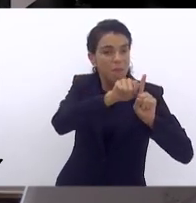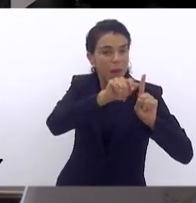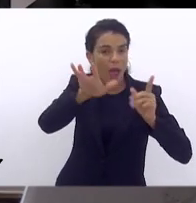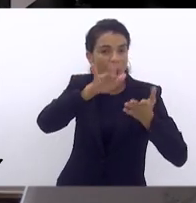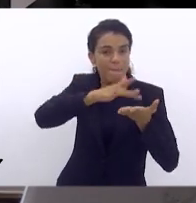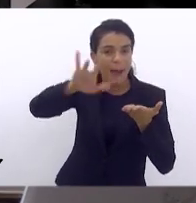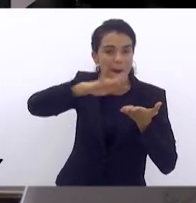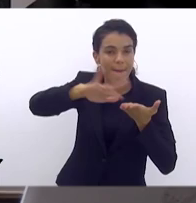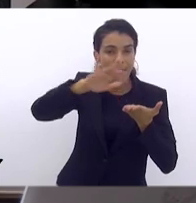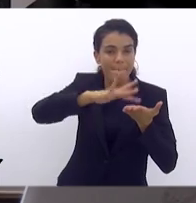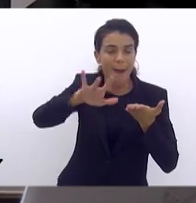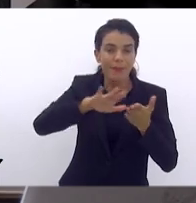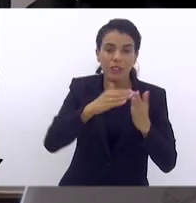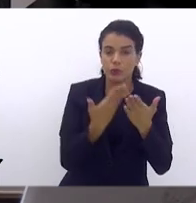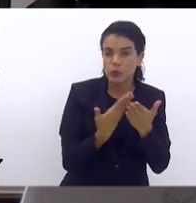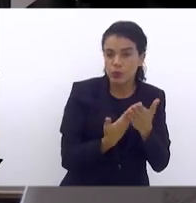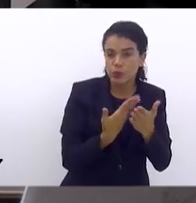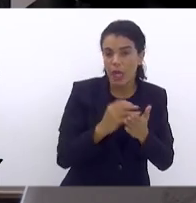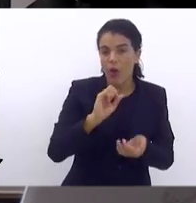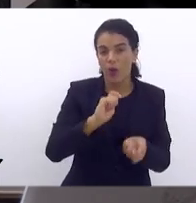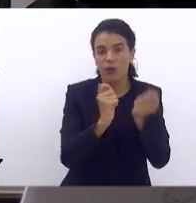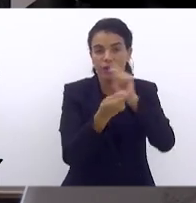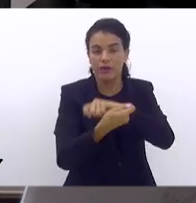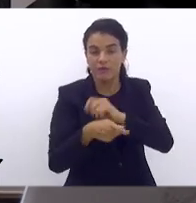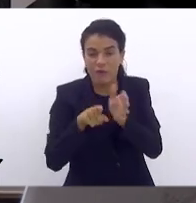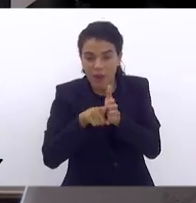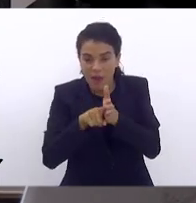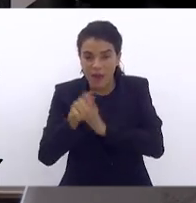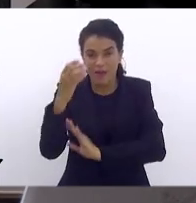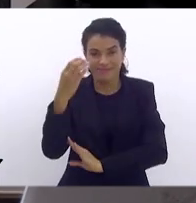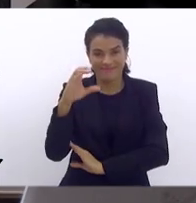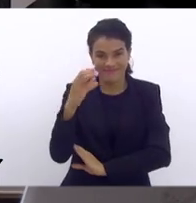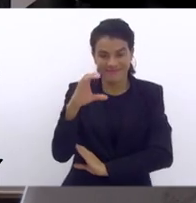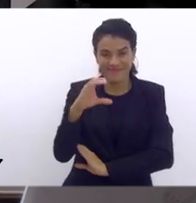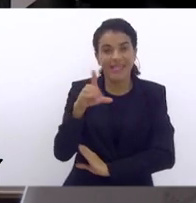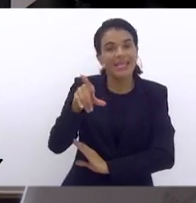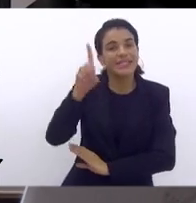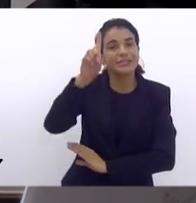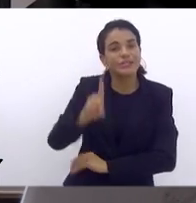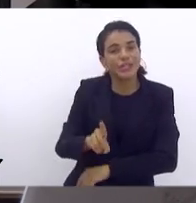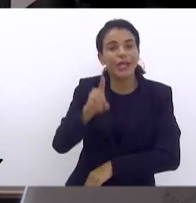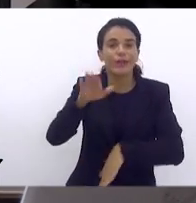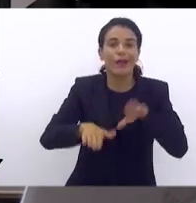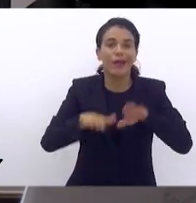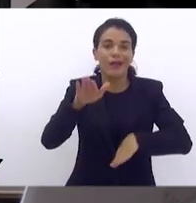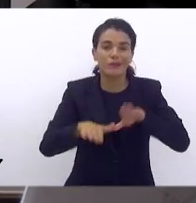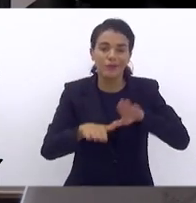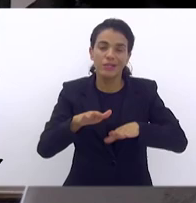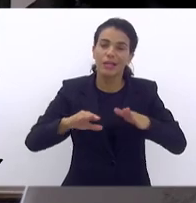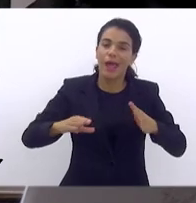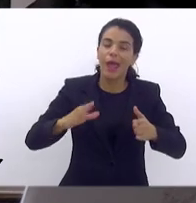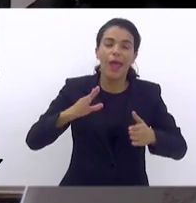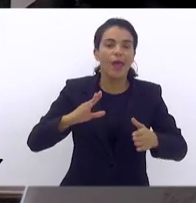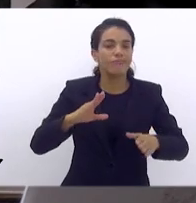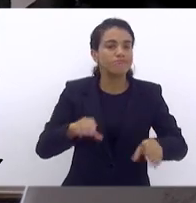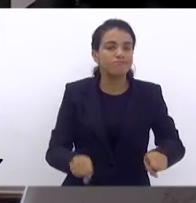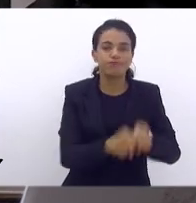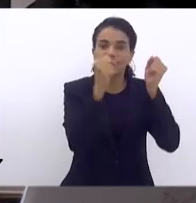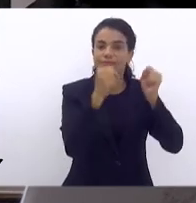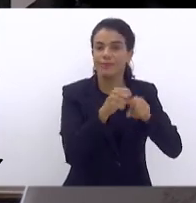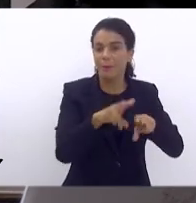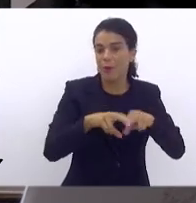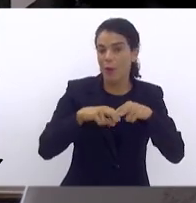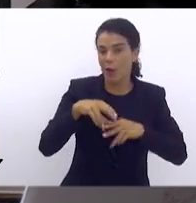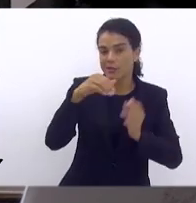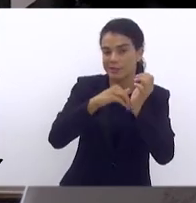estudado vire alguma pesquisa e muitas vezes esse direito é tolido em razão do